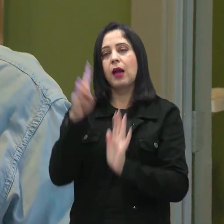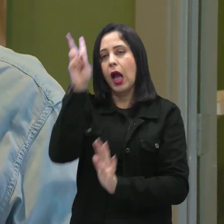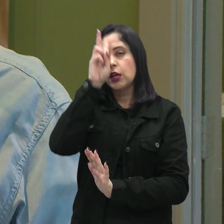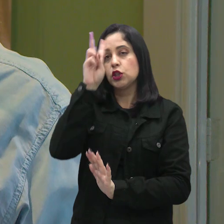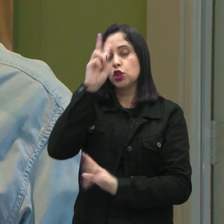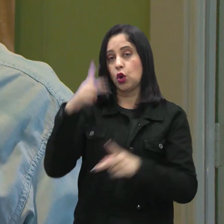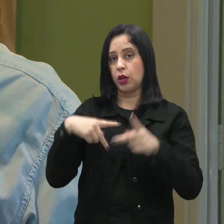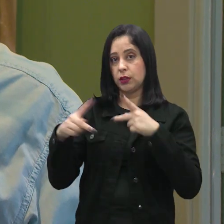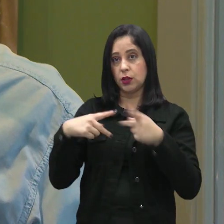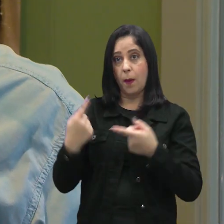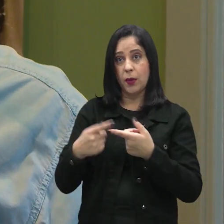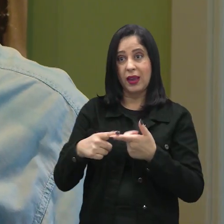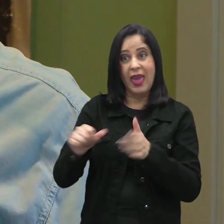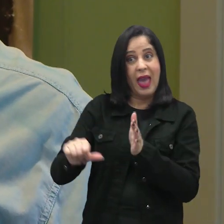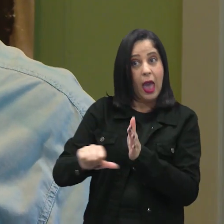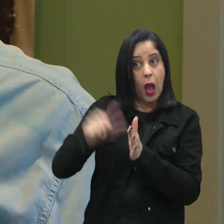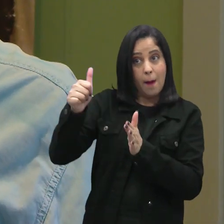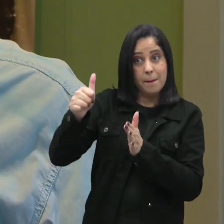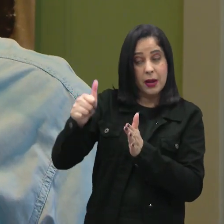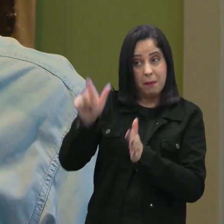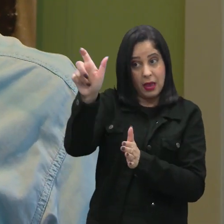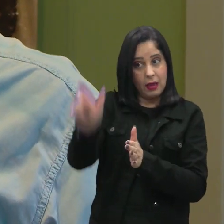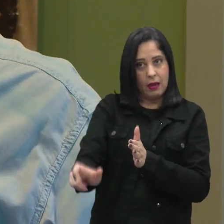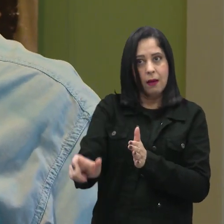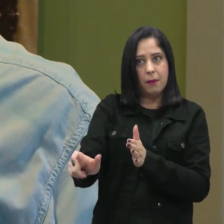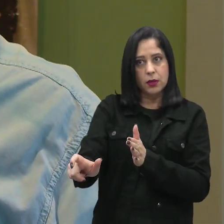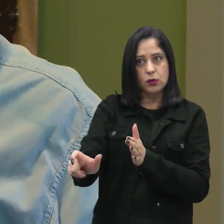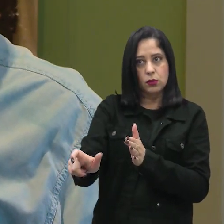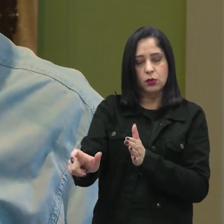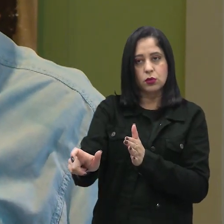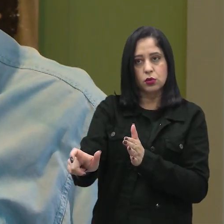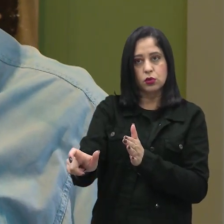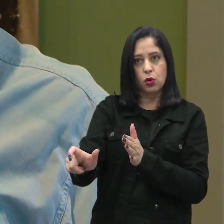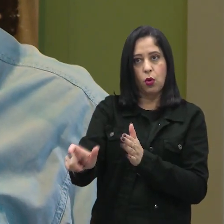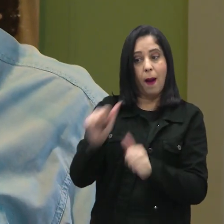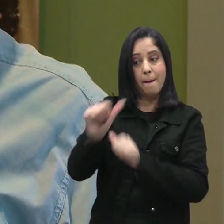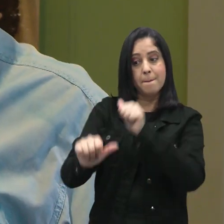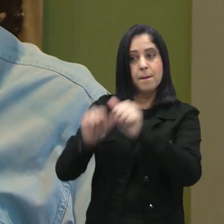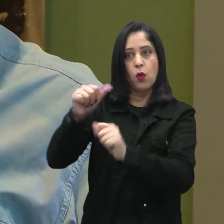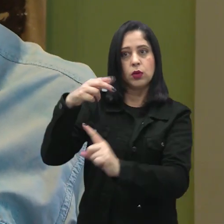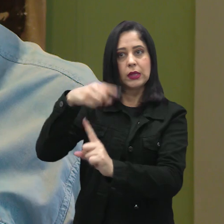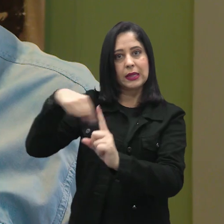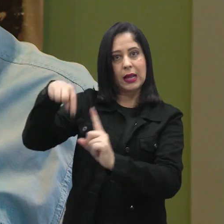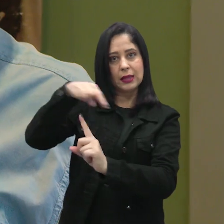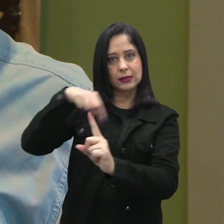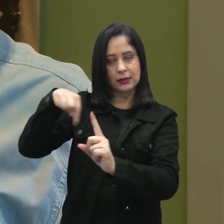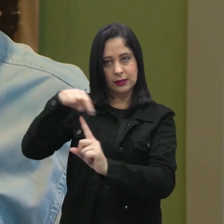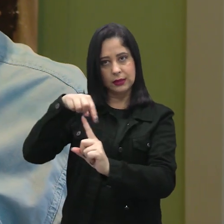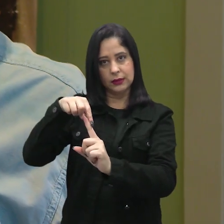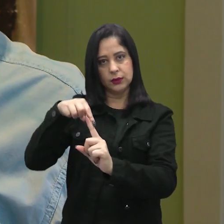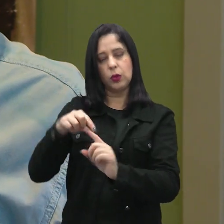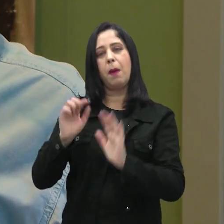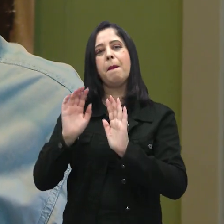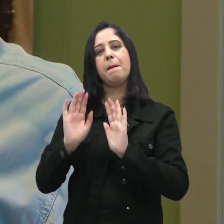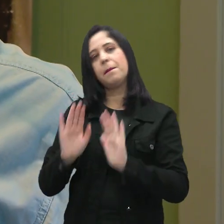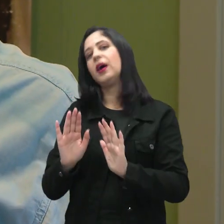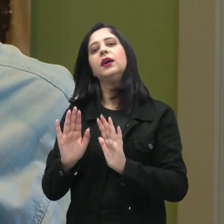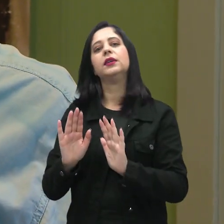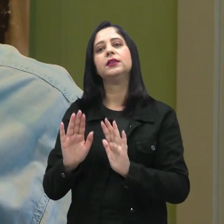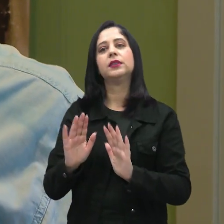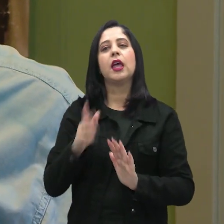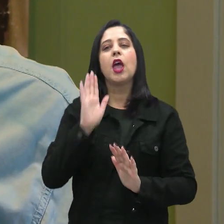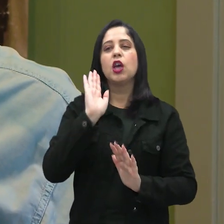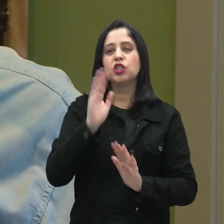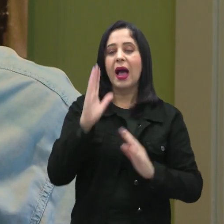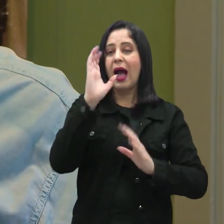a história da cidade, por ser a primeira causa aberta e instituída, ela na verdade vive desde este período